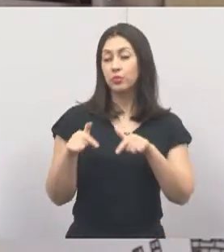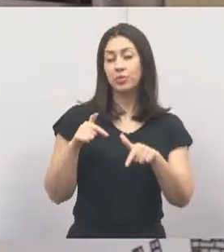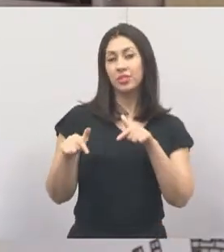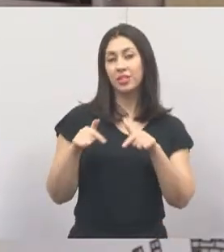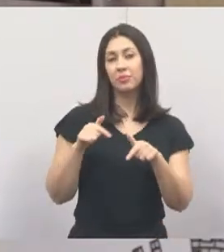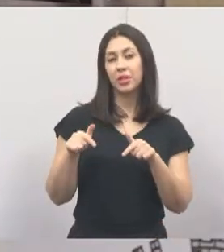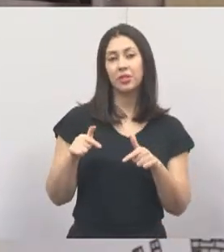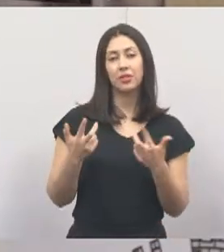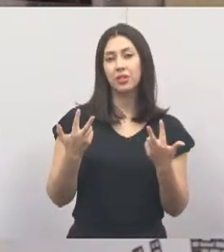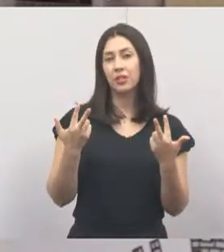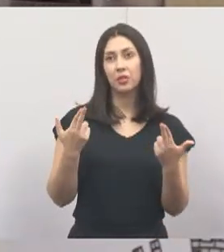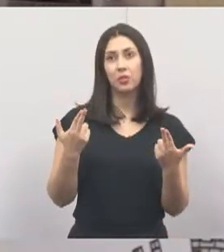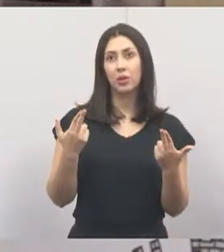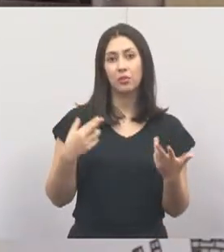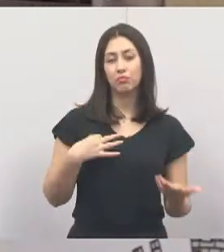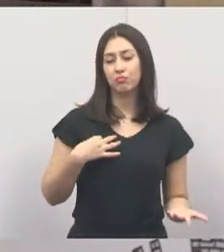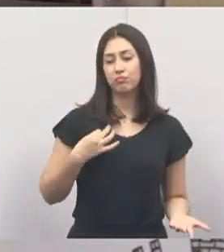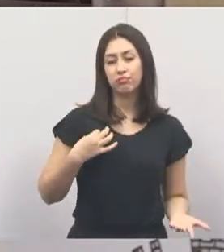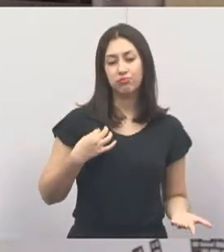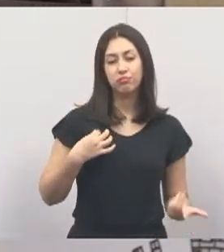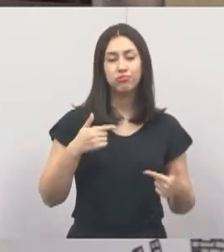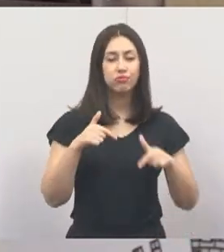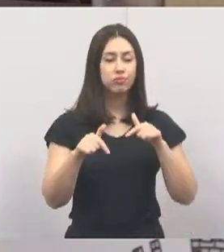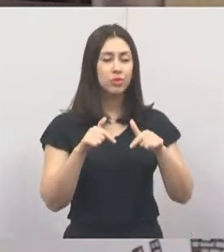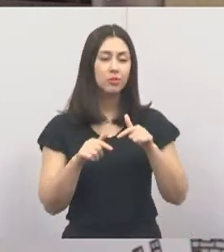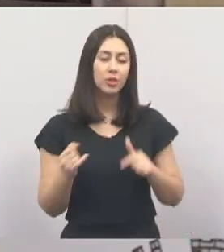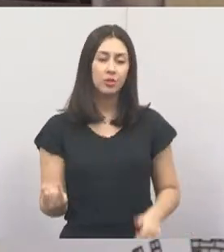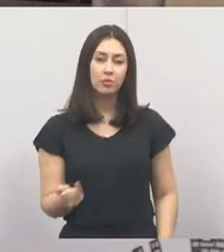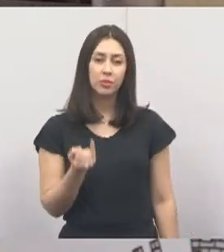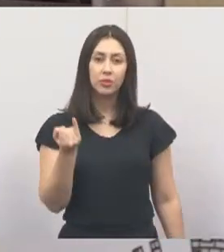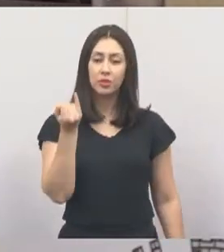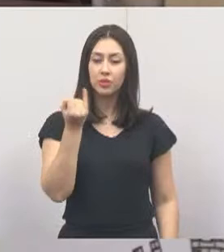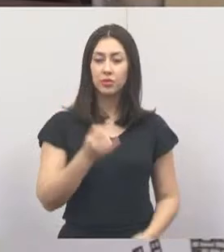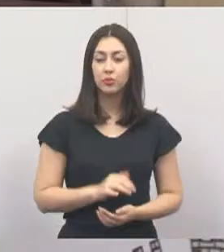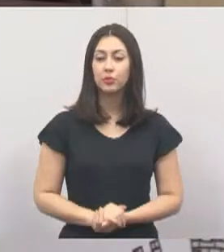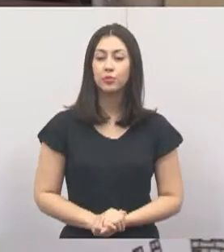considerado prestação de relevante serviço público.